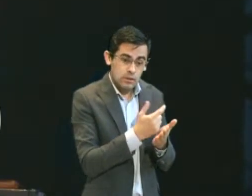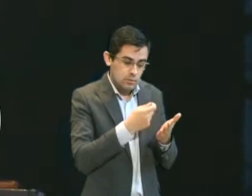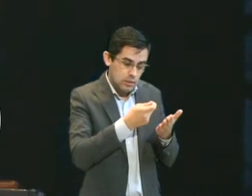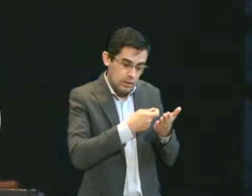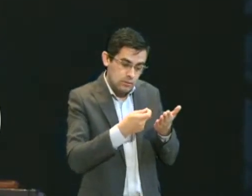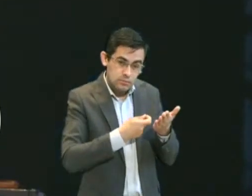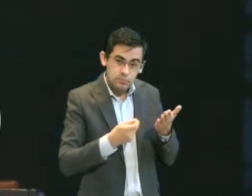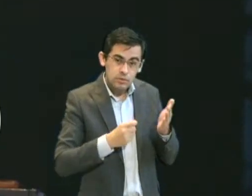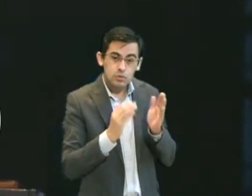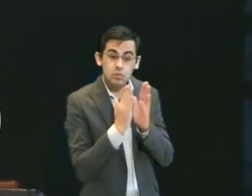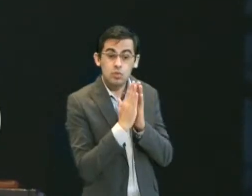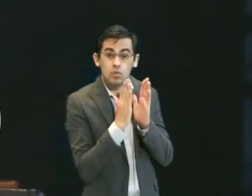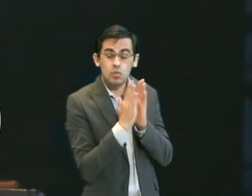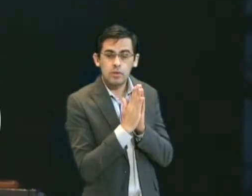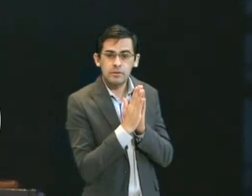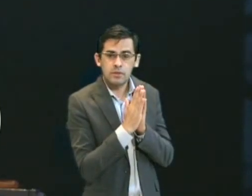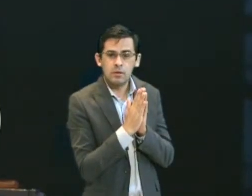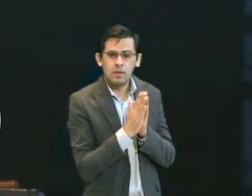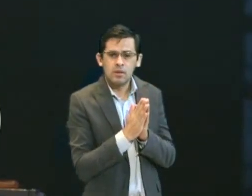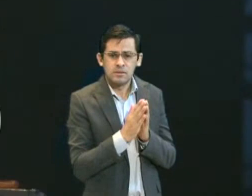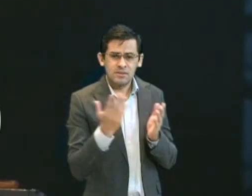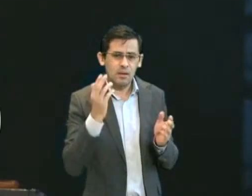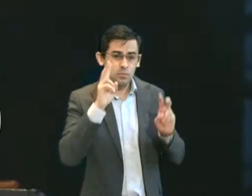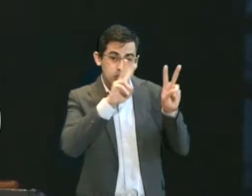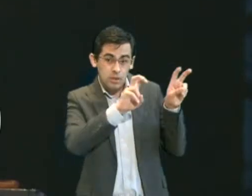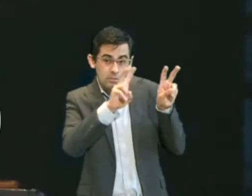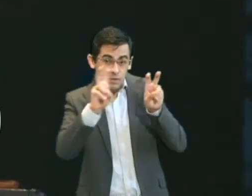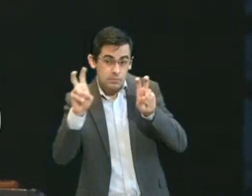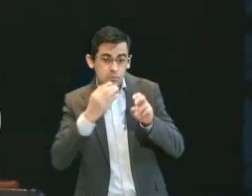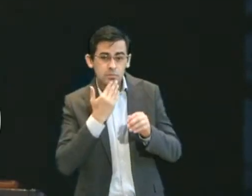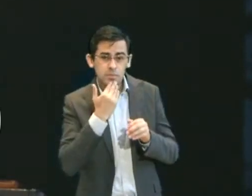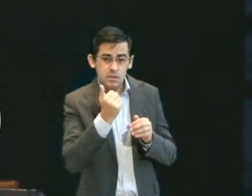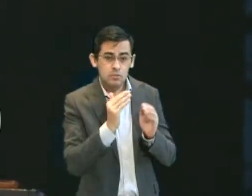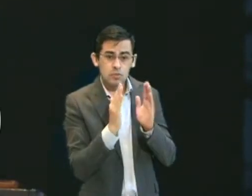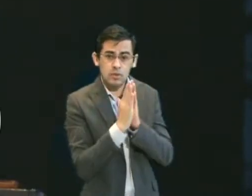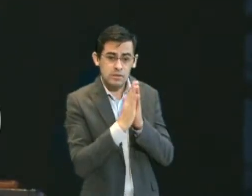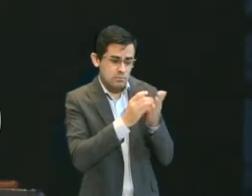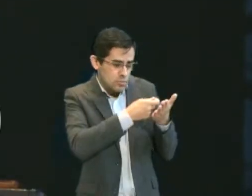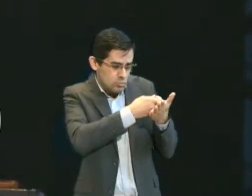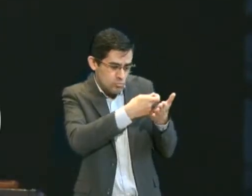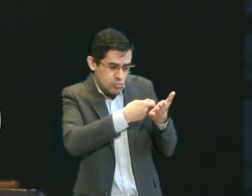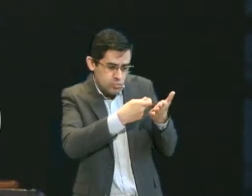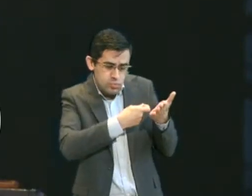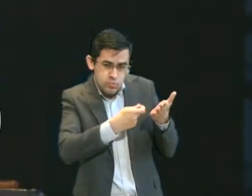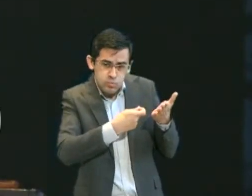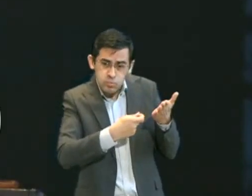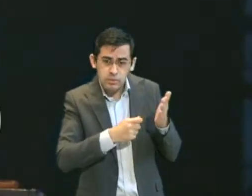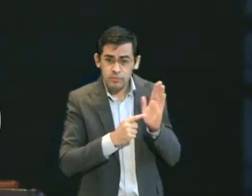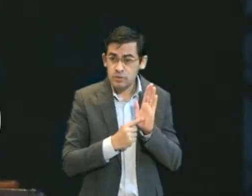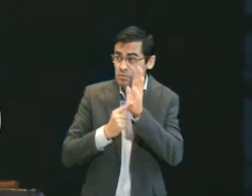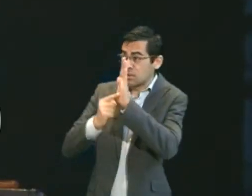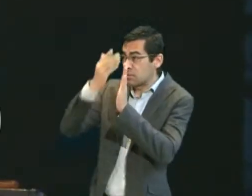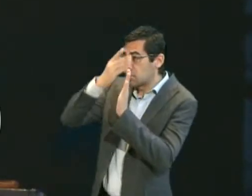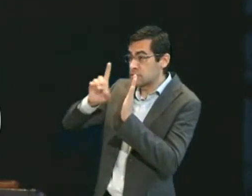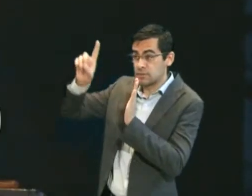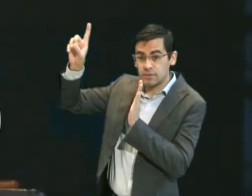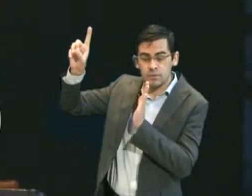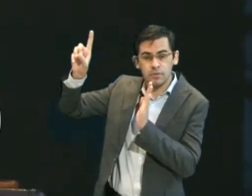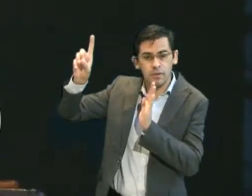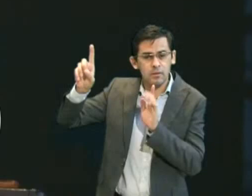cadernos de oração, a escrever os teus pedidos de oração, aquilo que você coloca diante de Deus e aquilo que Ele te